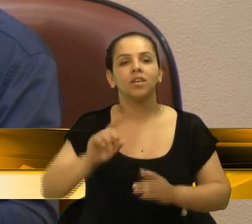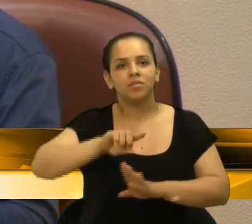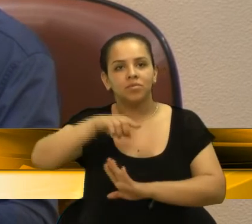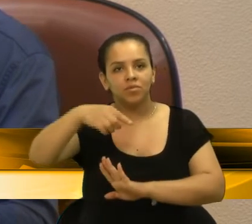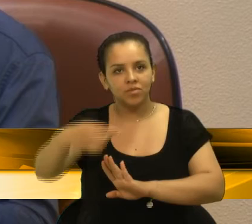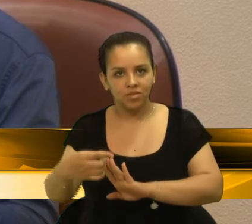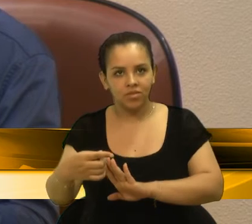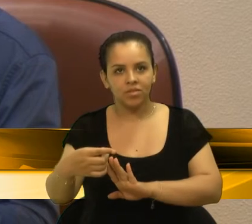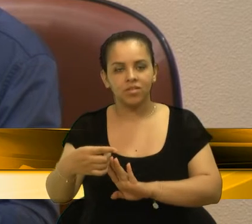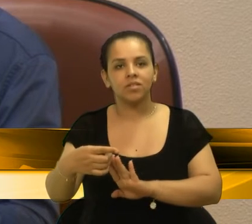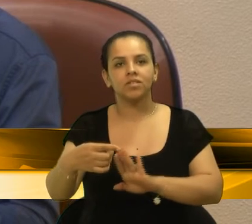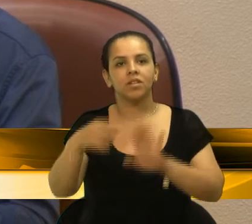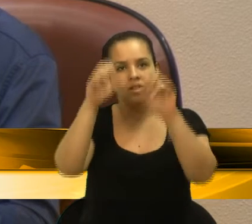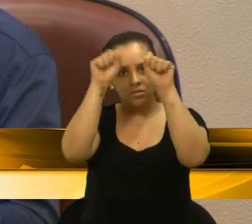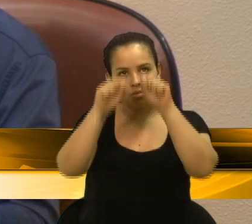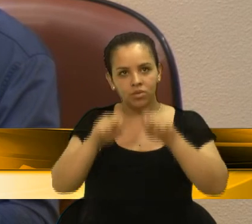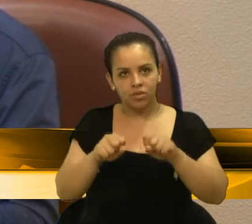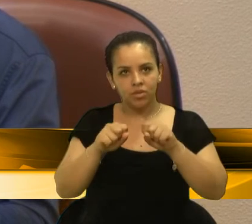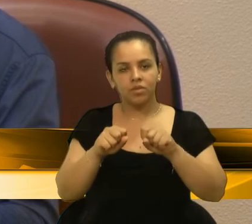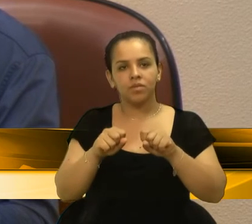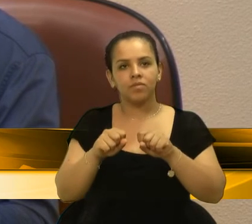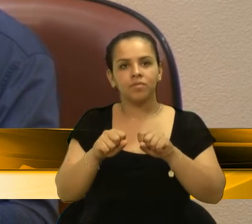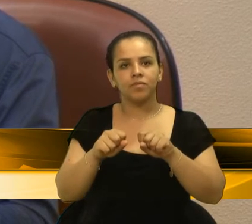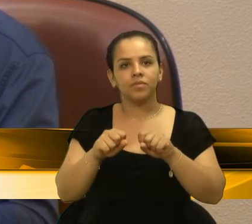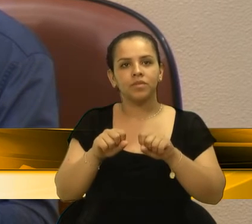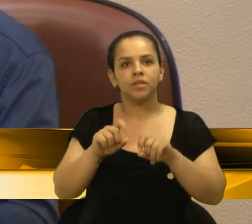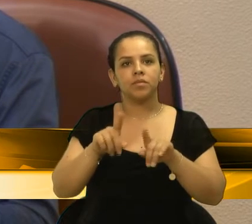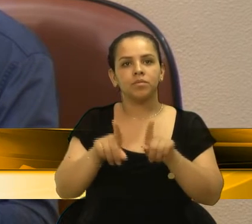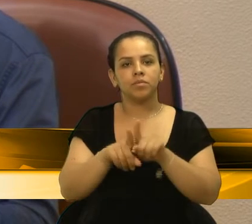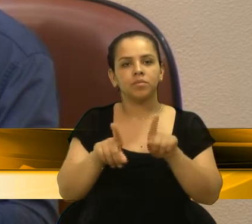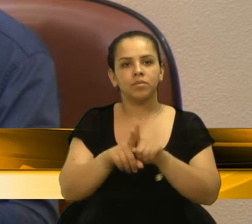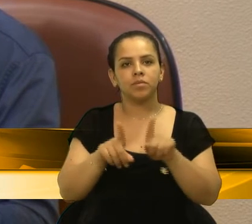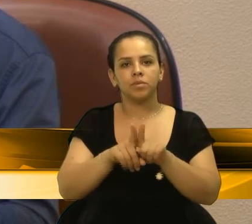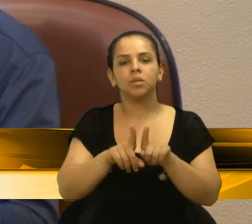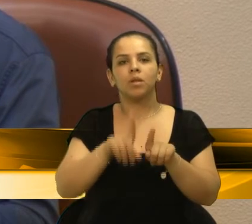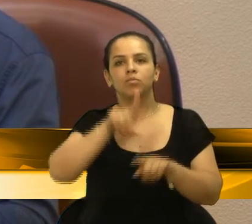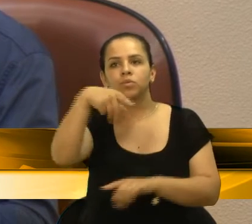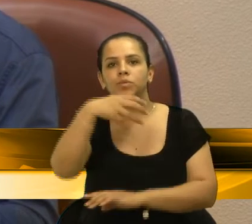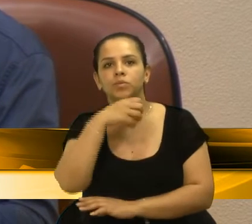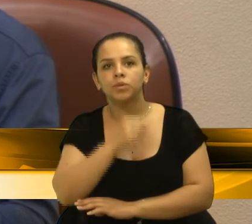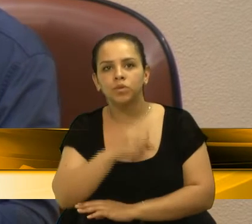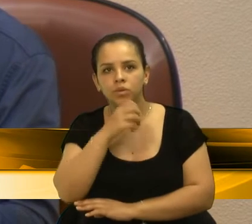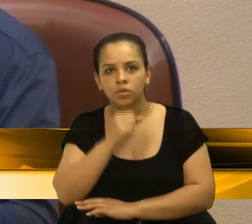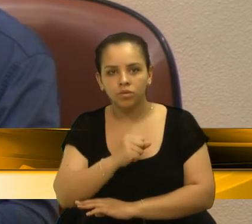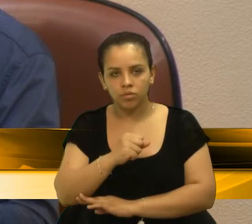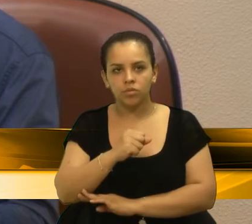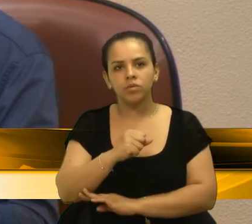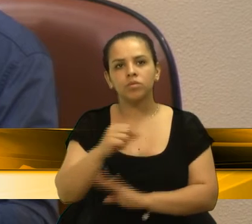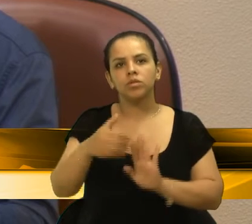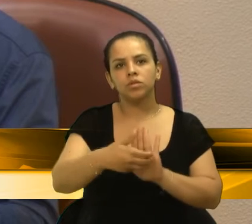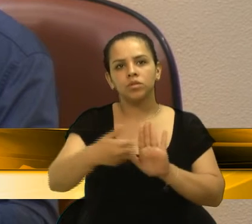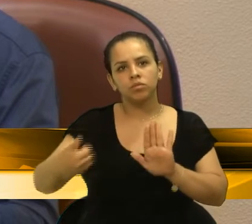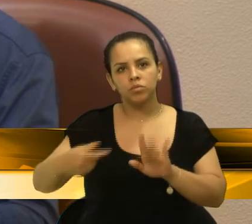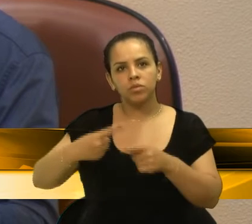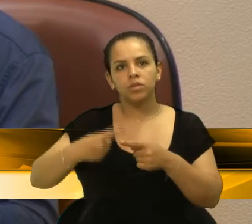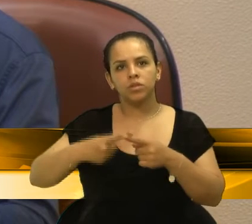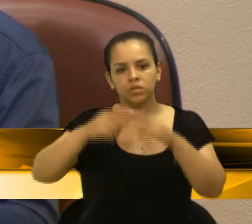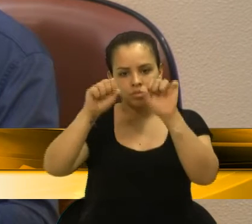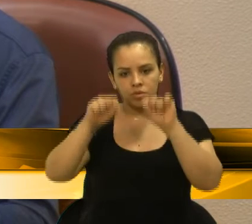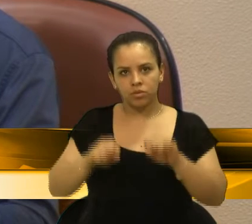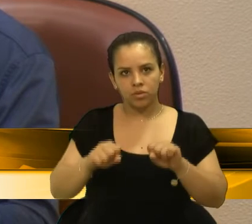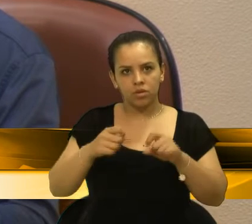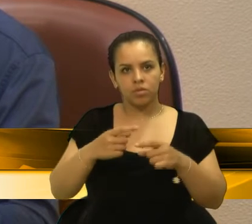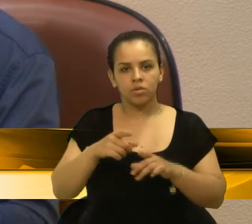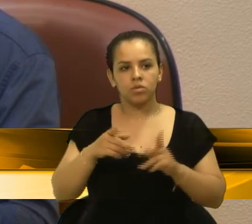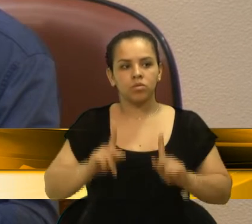passou-se a oitiva da testemunha Frei Nilmar Carlos Gatto, ministro provincial dos Freis Capuchinhos. Foi dispensada a qualificação da testemunha por se tratar de pessoa conhecida.